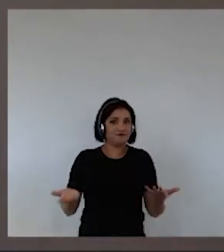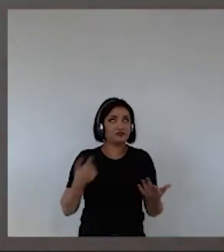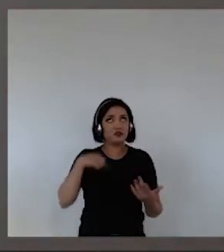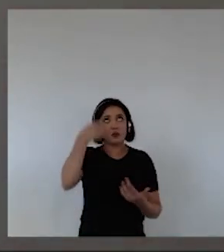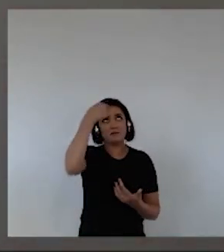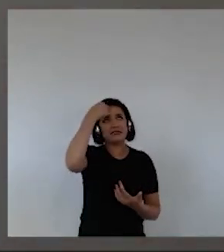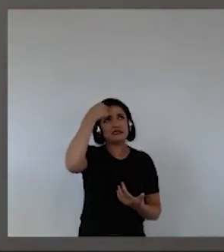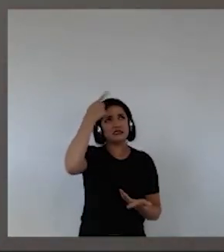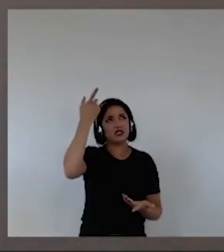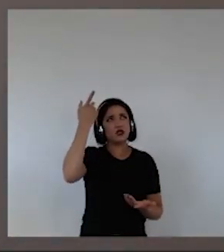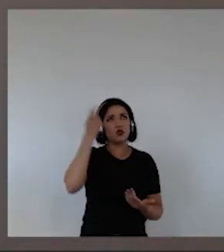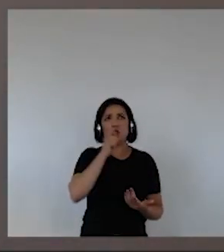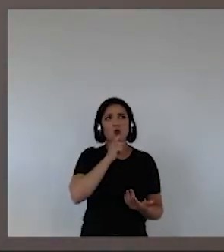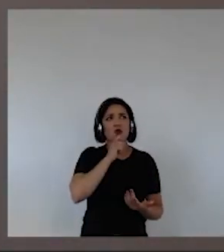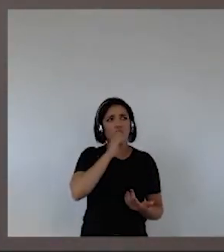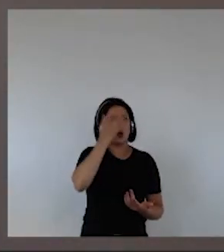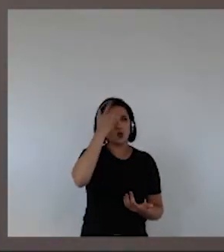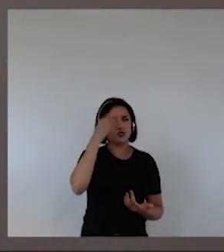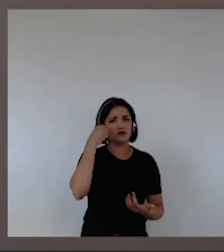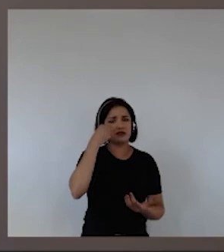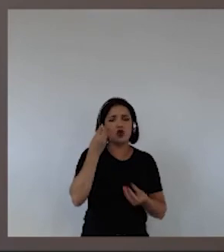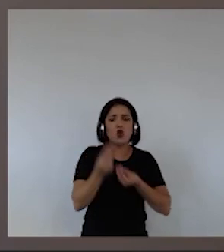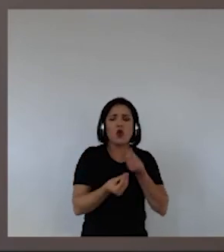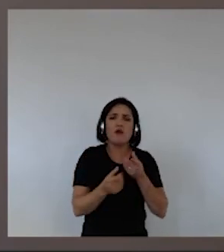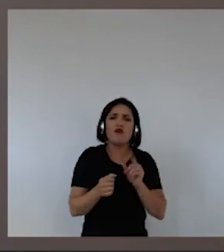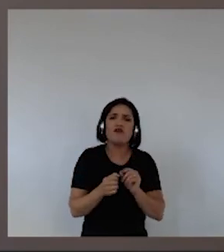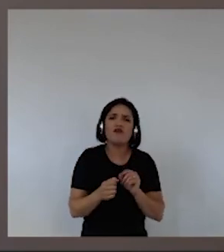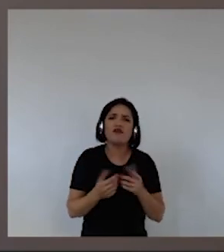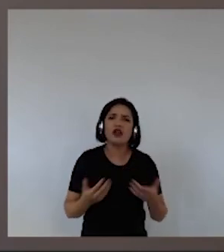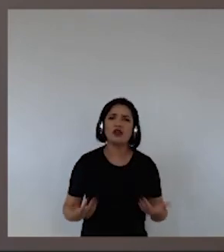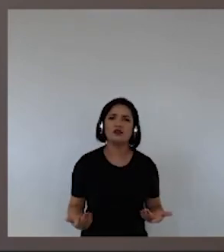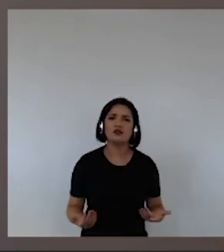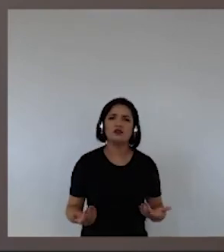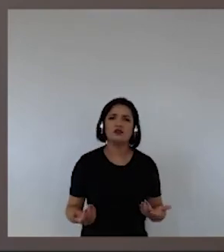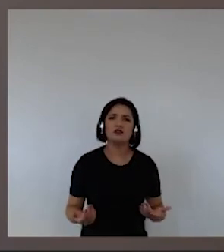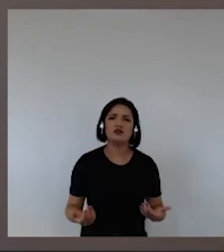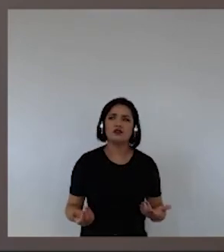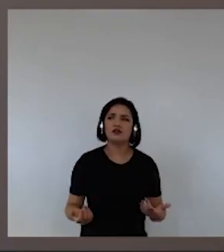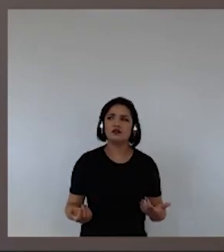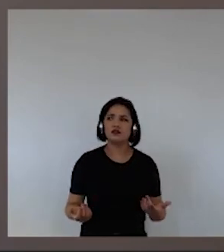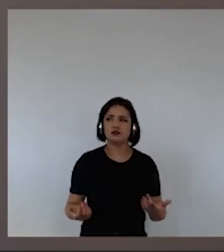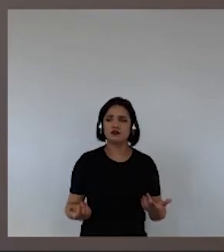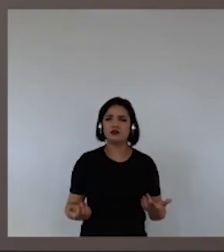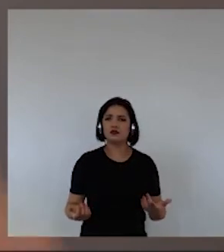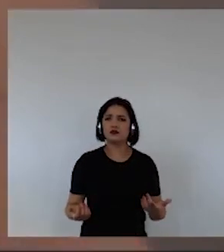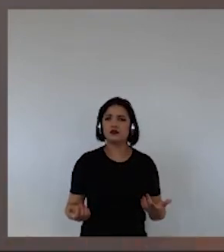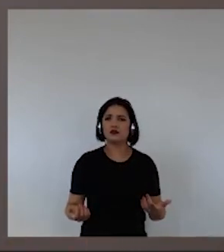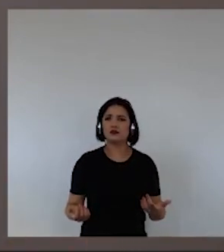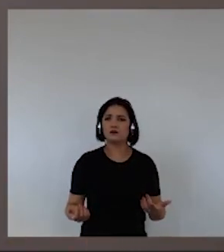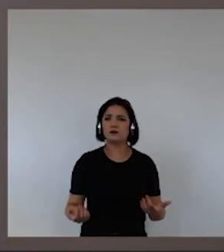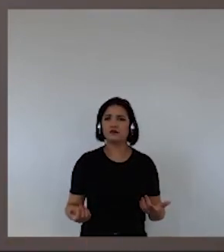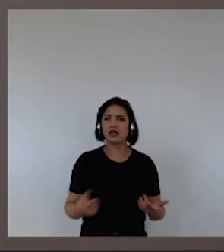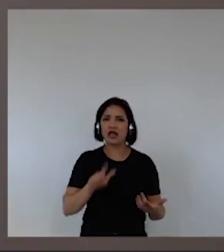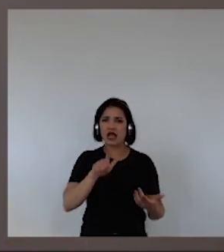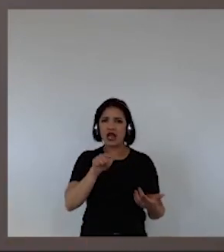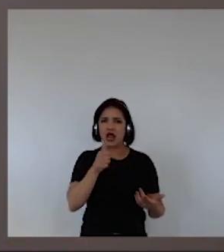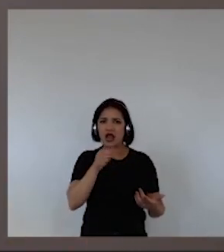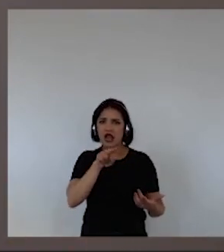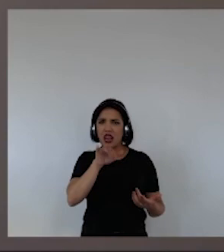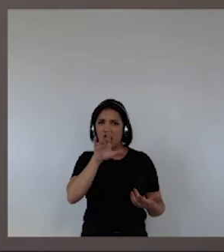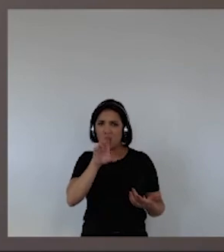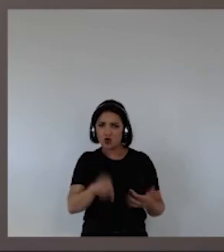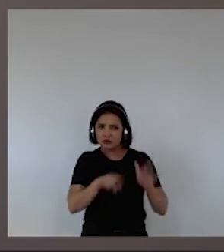não ter vivenciado ainda, como tem sido feito, por exemplo, como têm sido feitas os laudos periciais